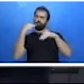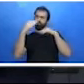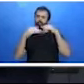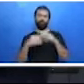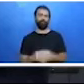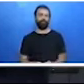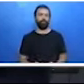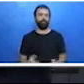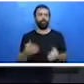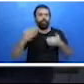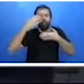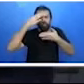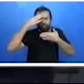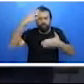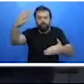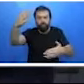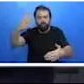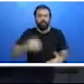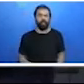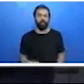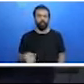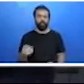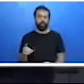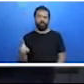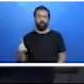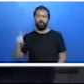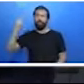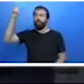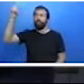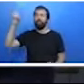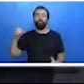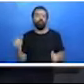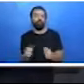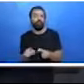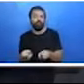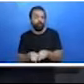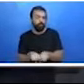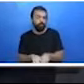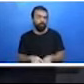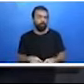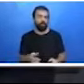tenho muito a agradecer a Deus pela equipe com a qual eu trabalho,